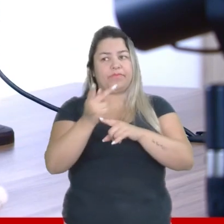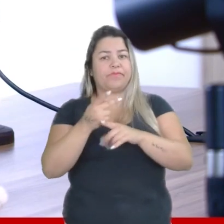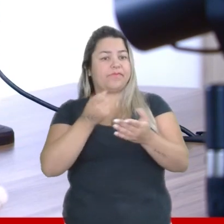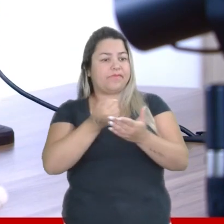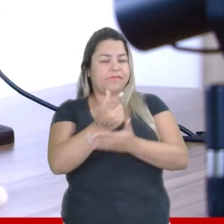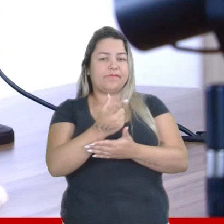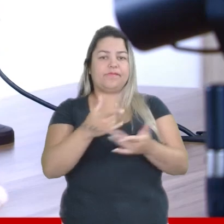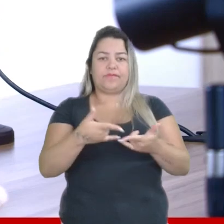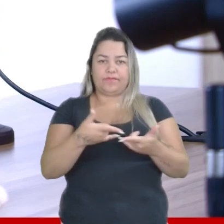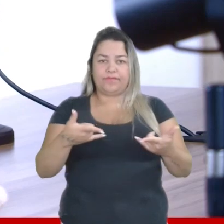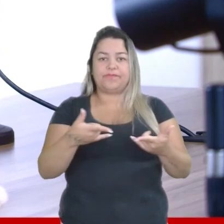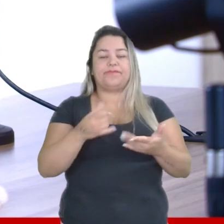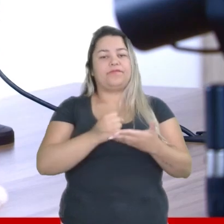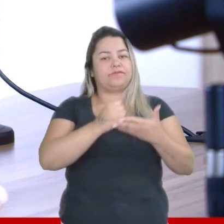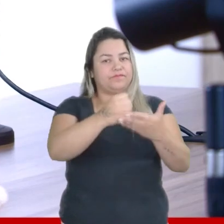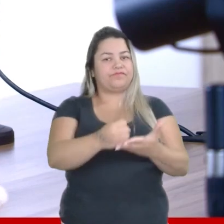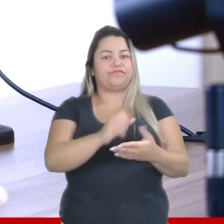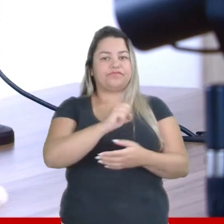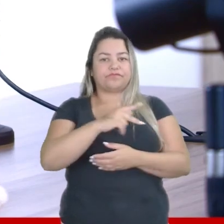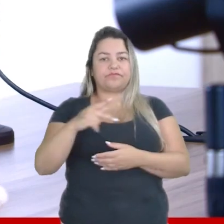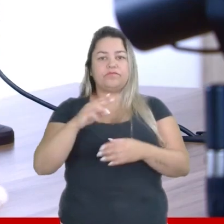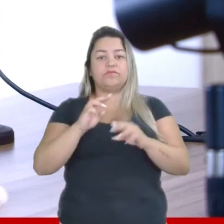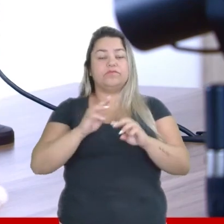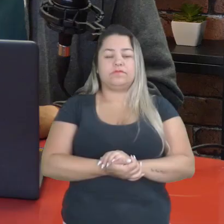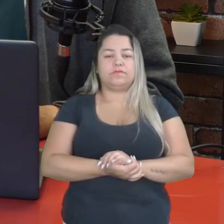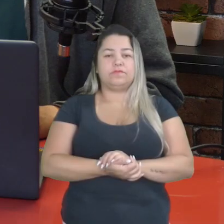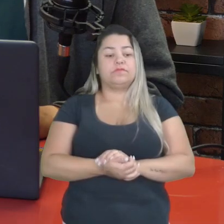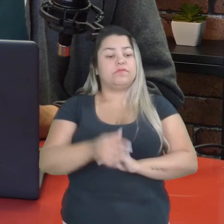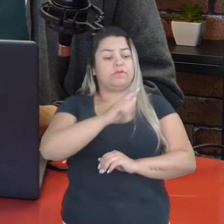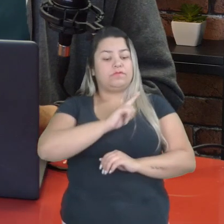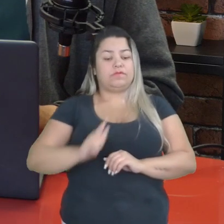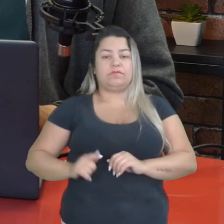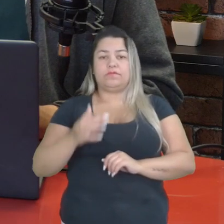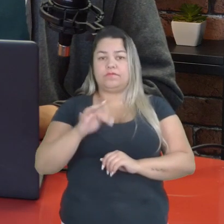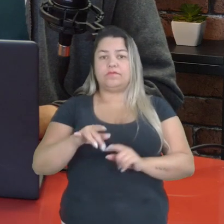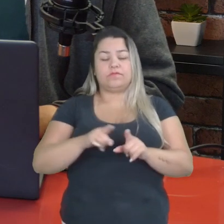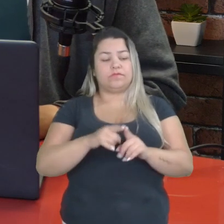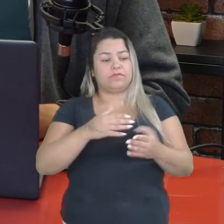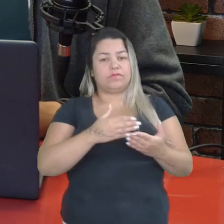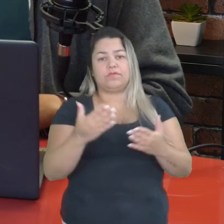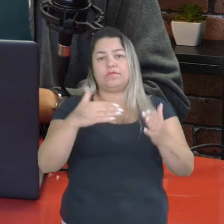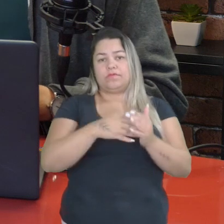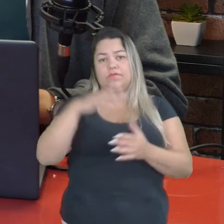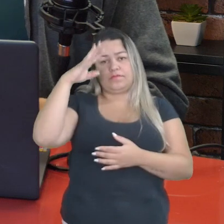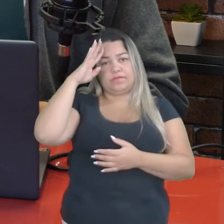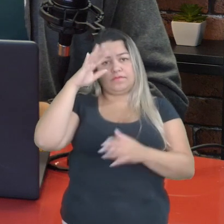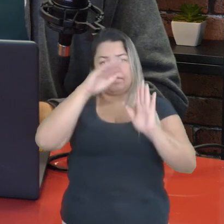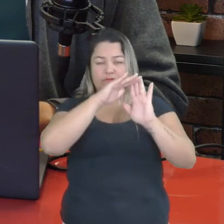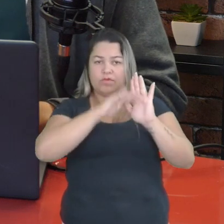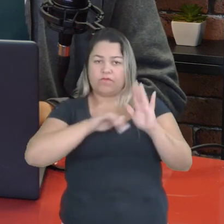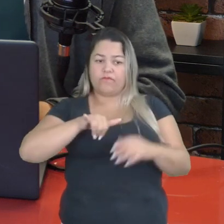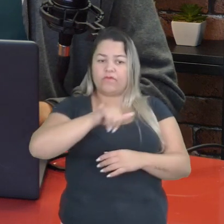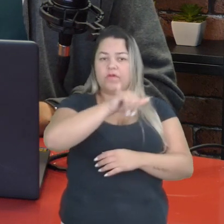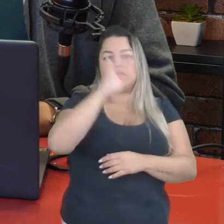Latino-Americana e caribenha, e o dia também da mulher negra aqui no Brasil. E o governo federal iniciou na última quarta-feira o